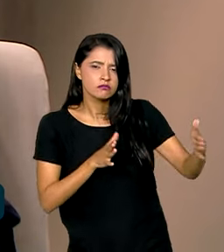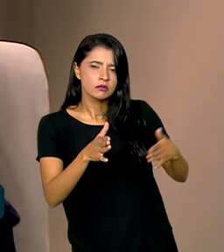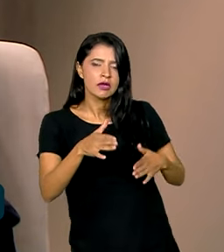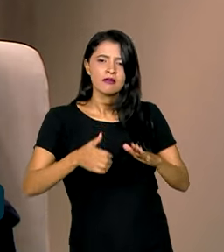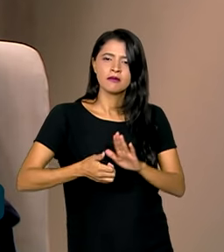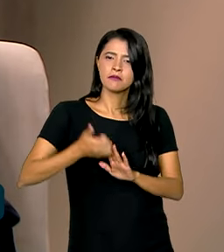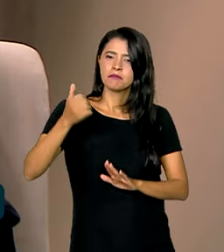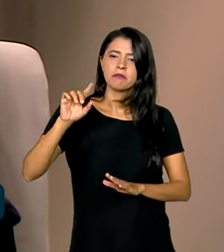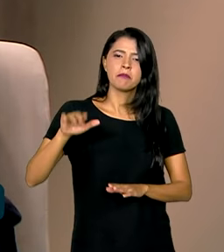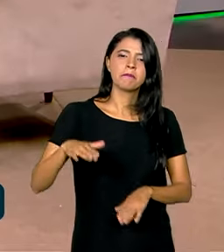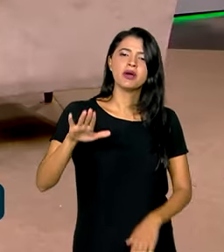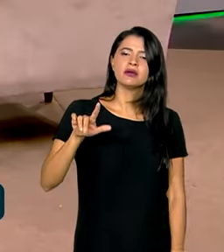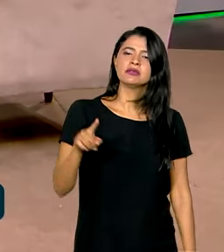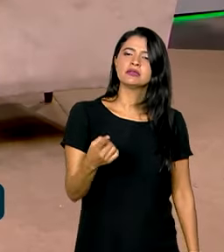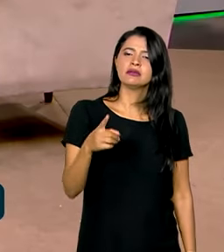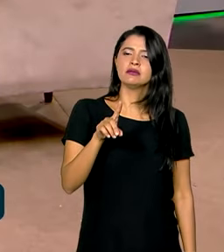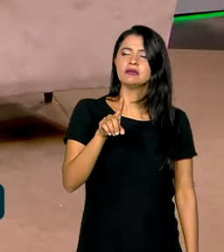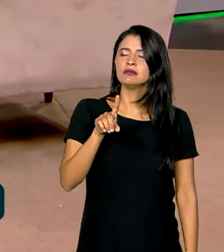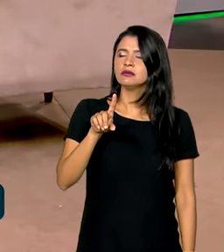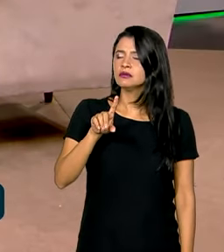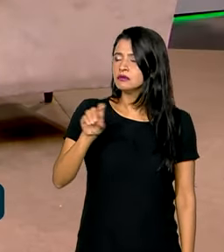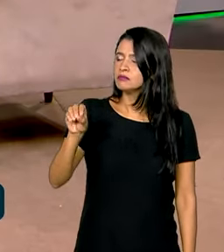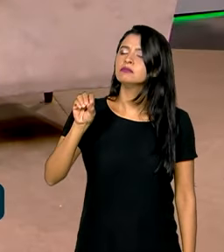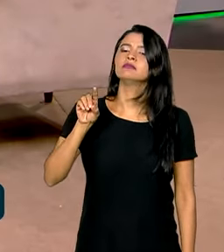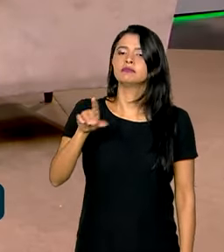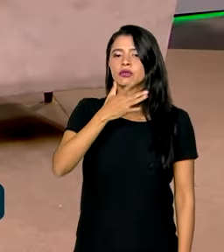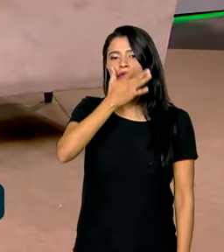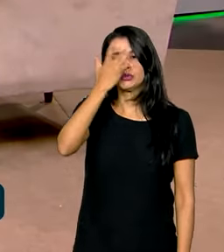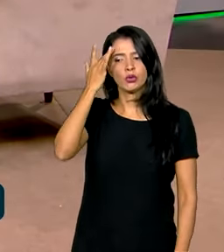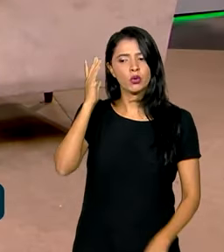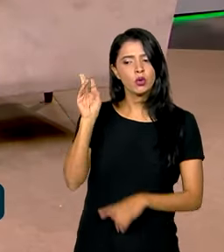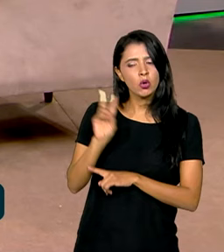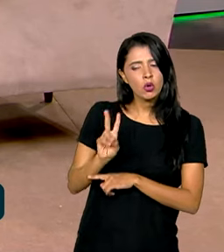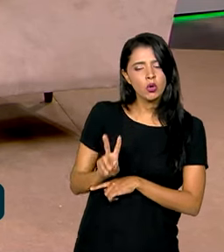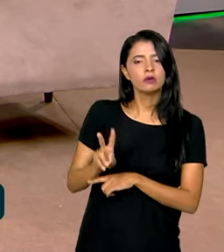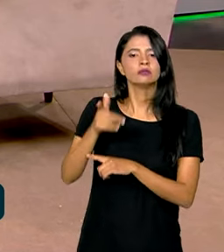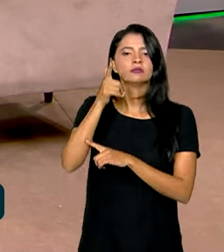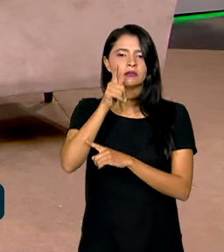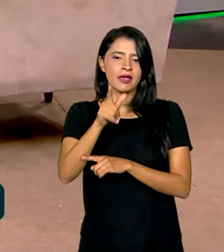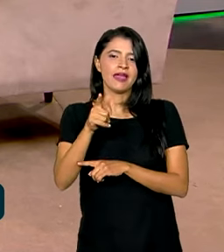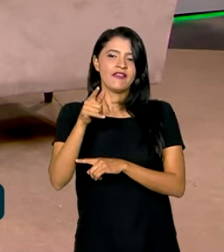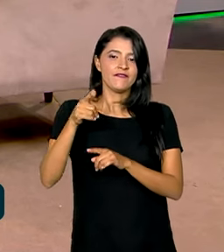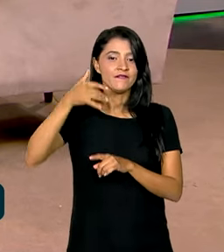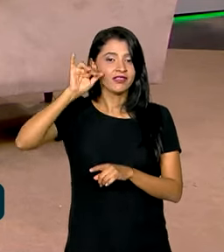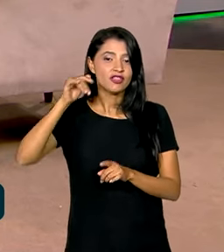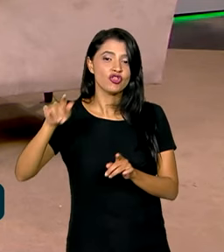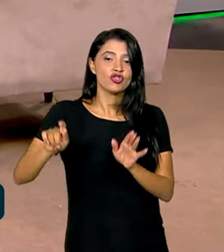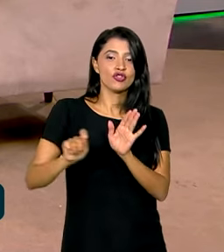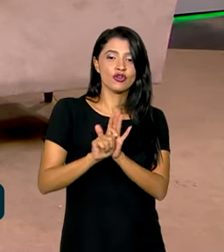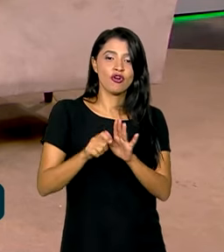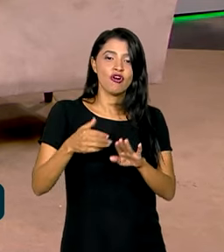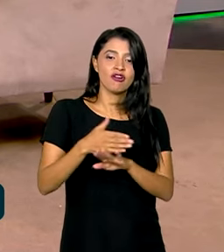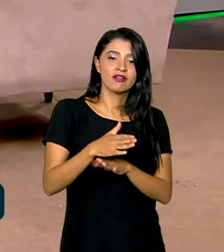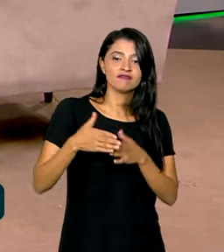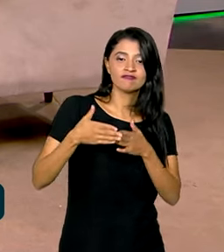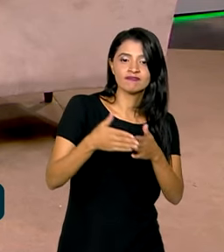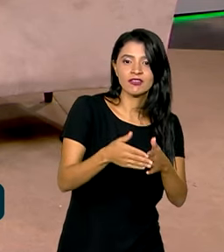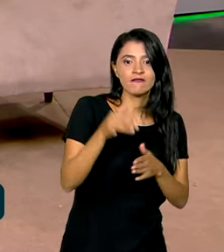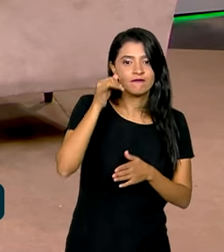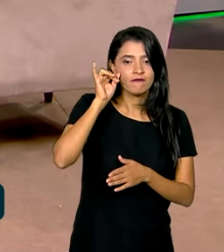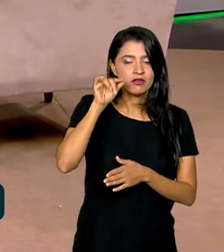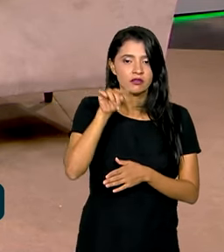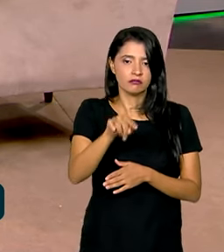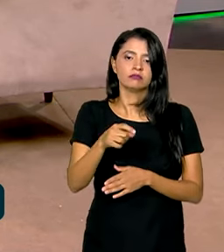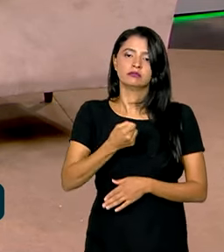pessoas inspecionadas. Isso significa prevenção da entrada de armas, de drogas, embarcações, 4 mil embarcações. Então, esses números preventivos